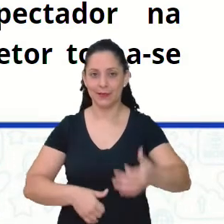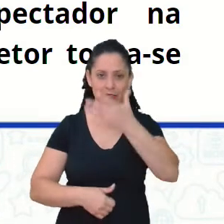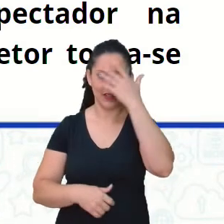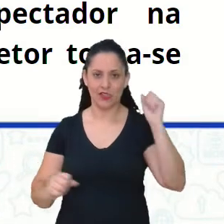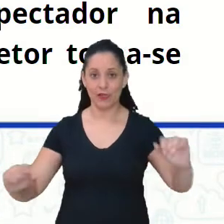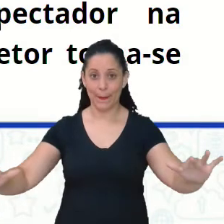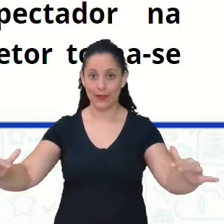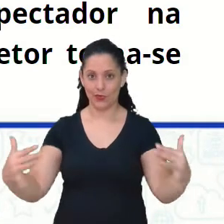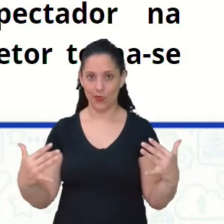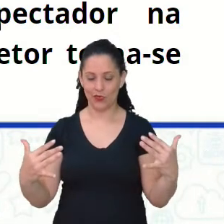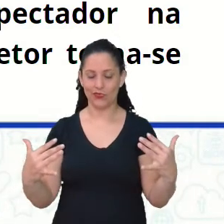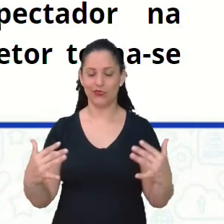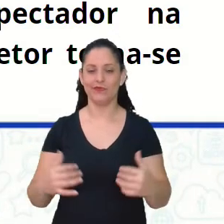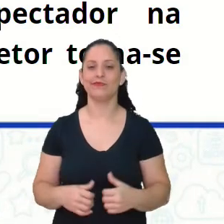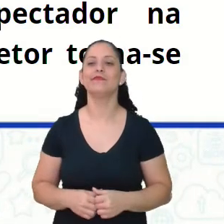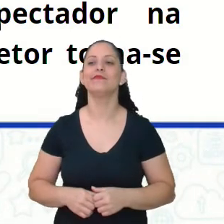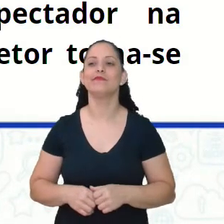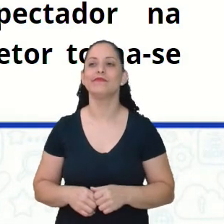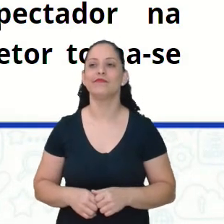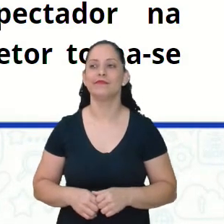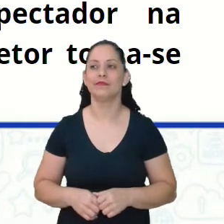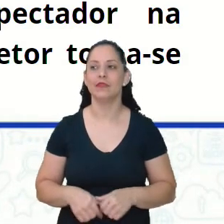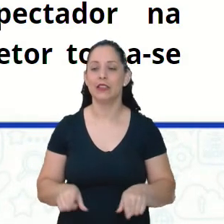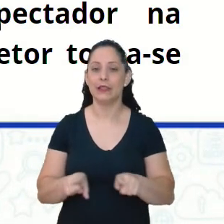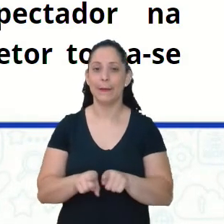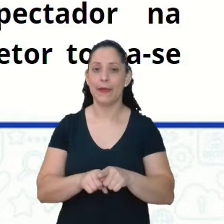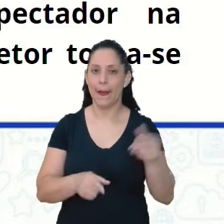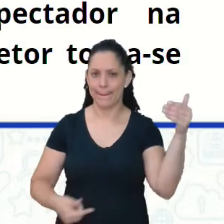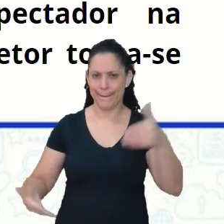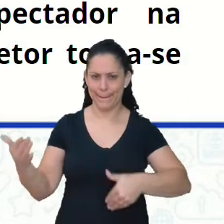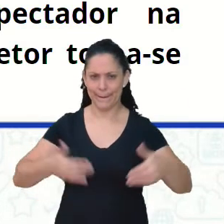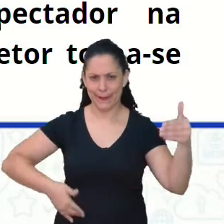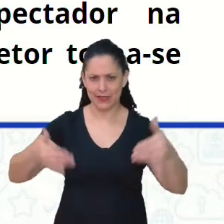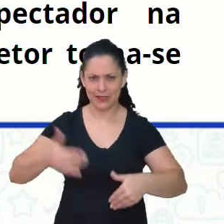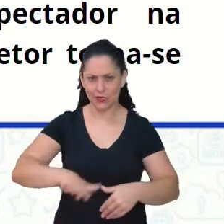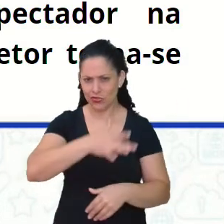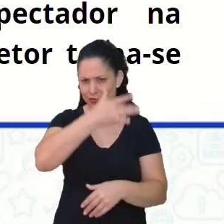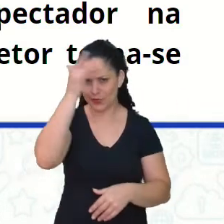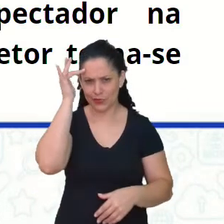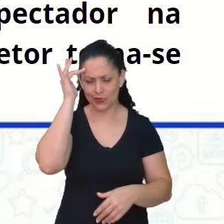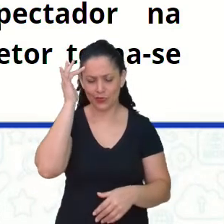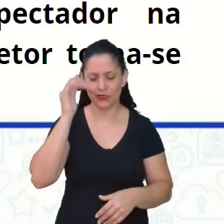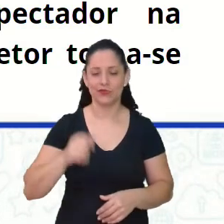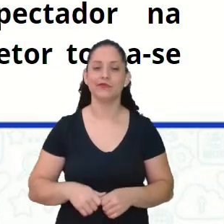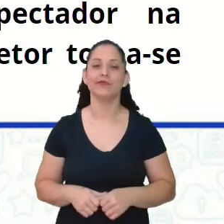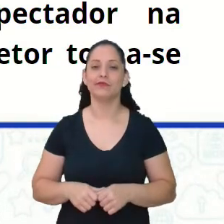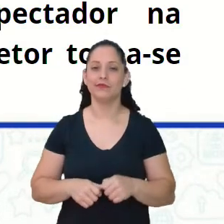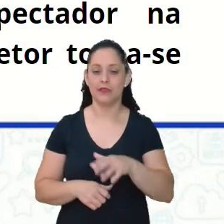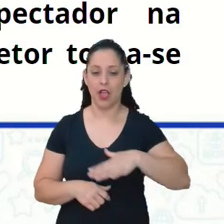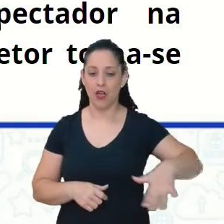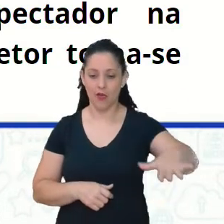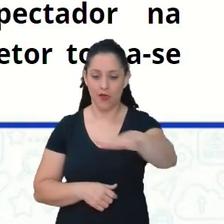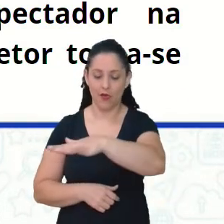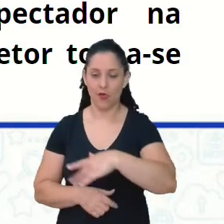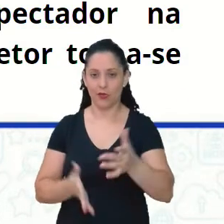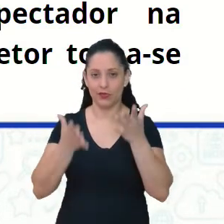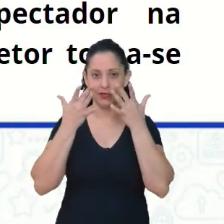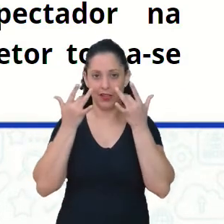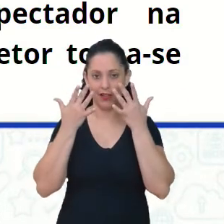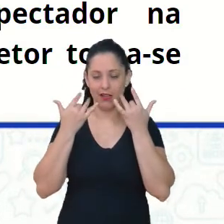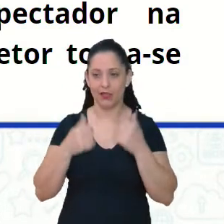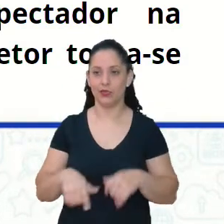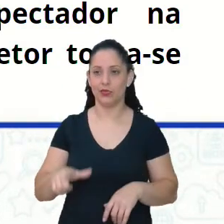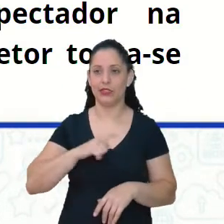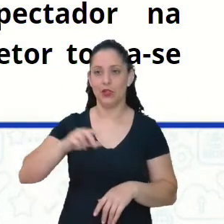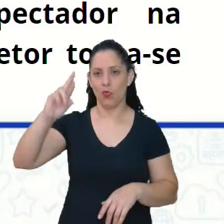da fragmentação. Exatamente. Além da participação do espectador, né, na elaboração do espetáculo, a figura do